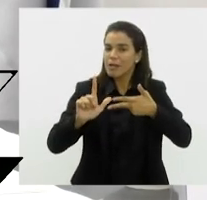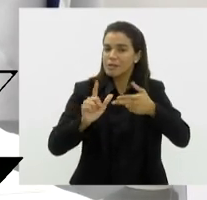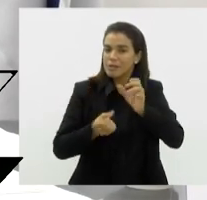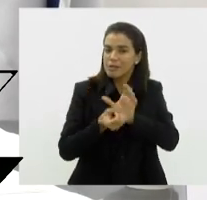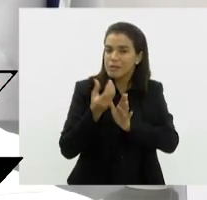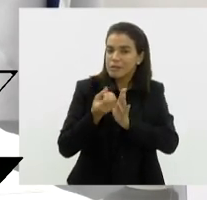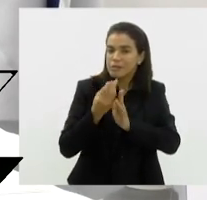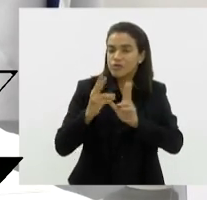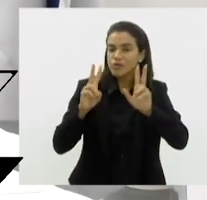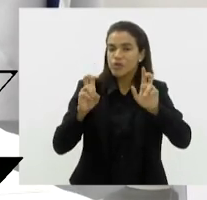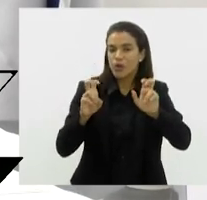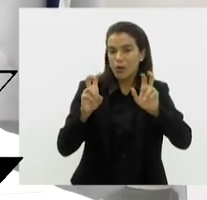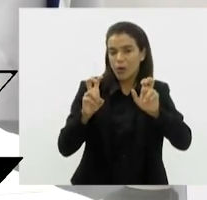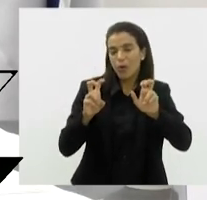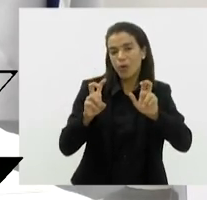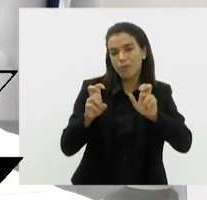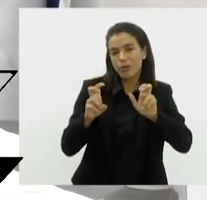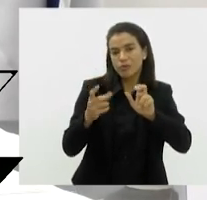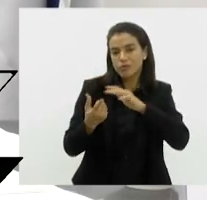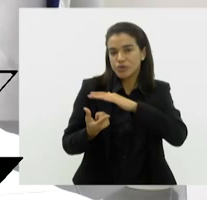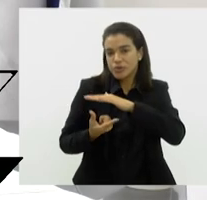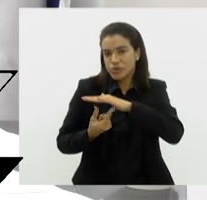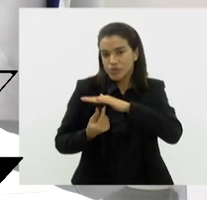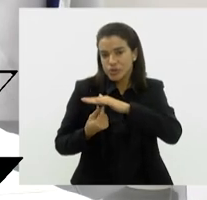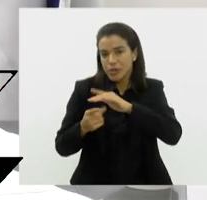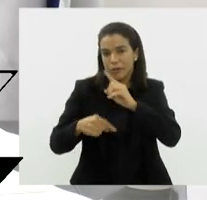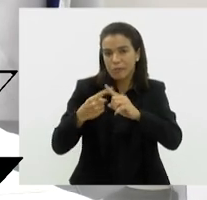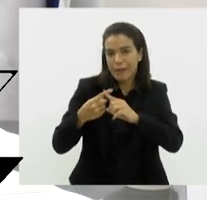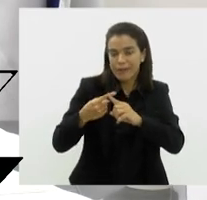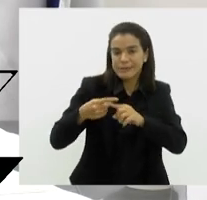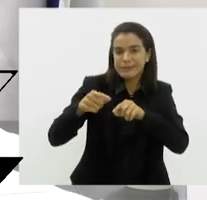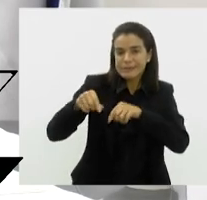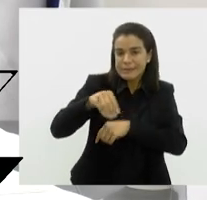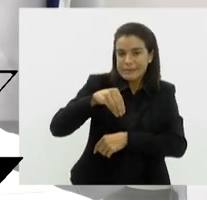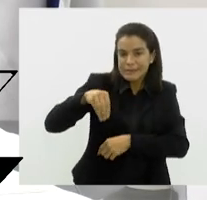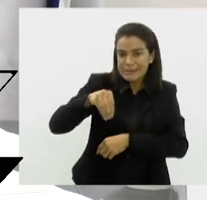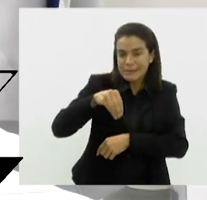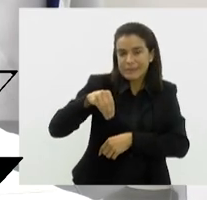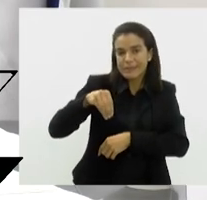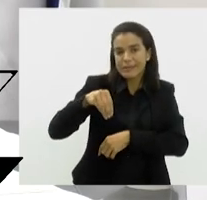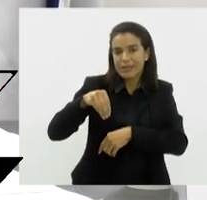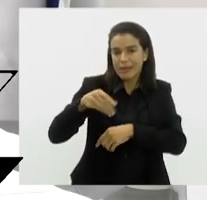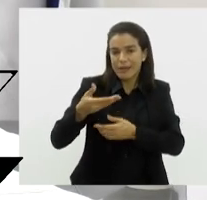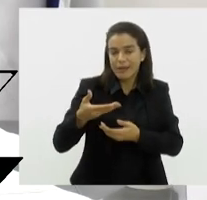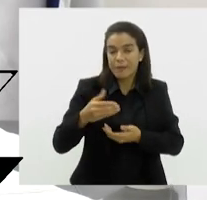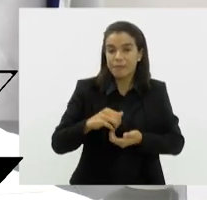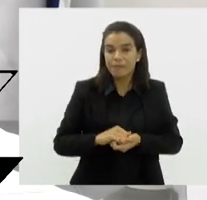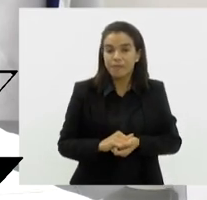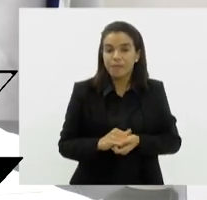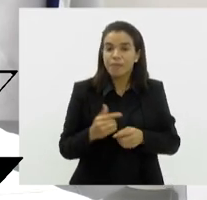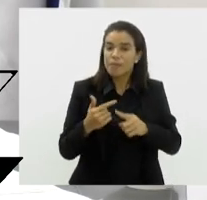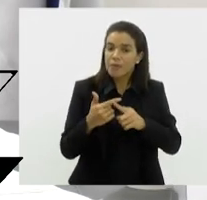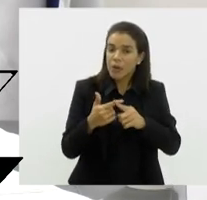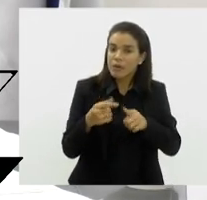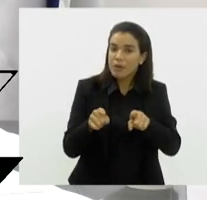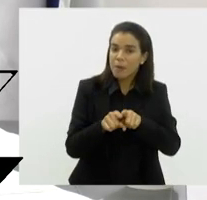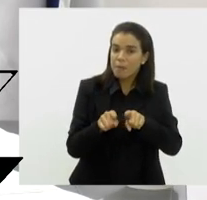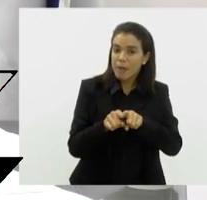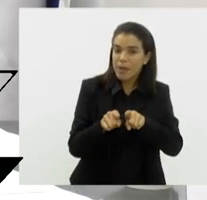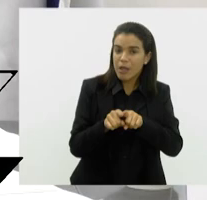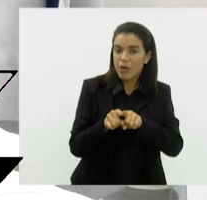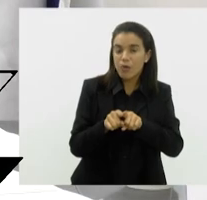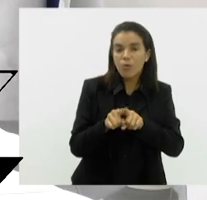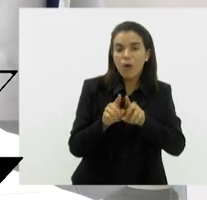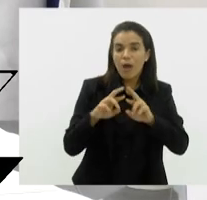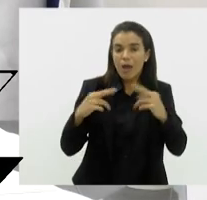regularização fundiária. E durante a discussão sobre a legislação sobre regularização fundiária, que inclusive pode ensejar uma